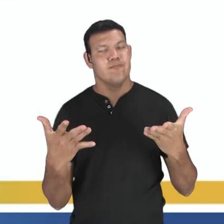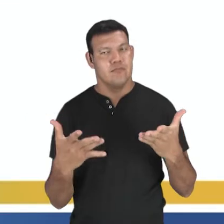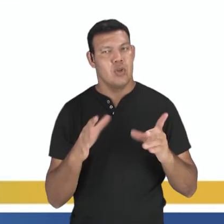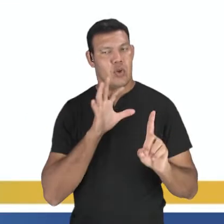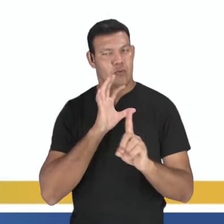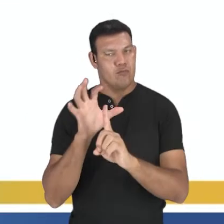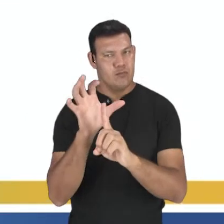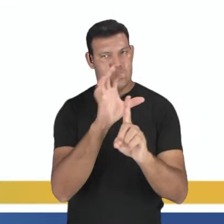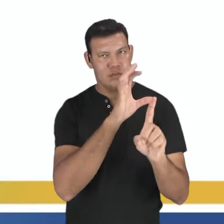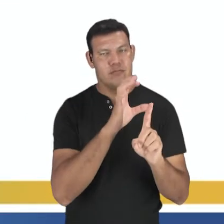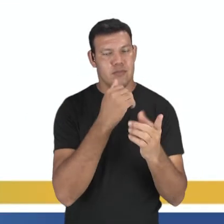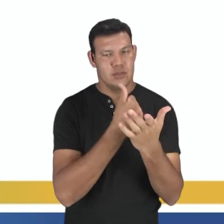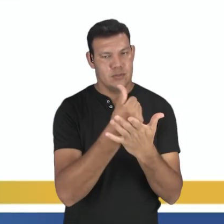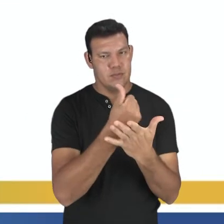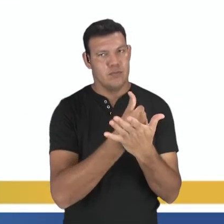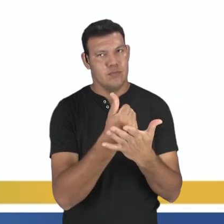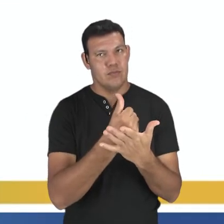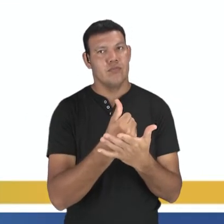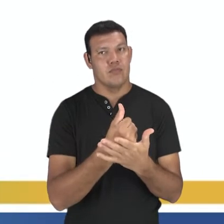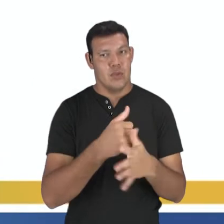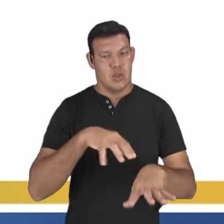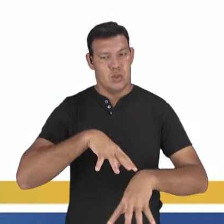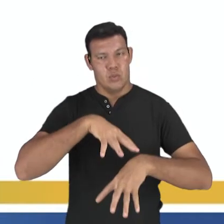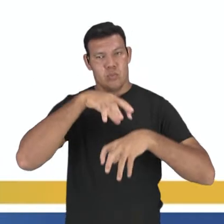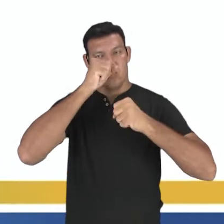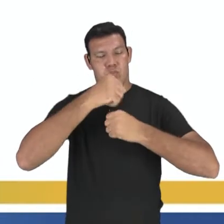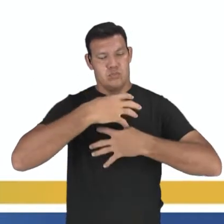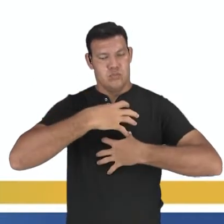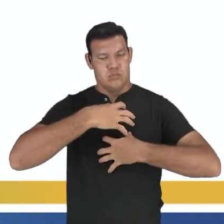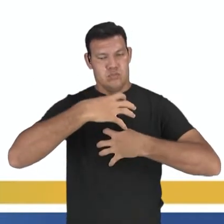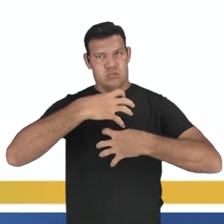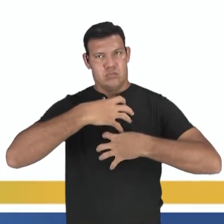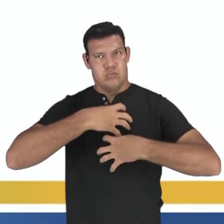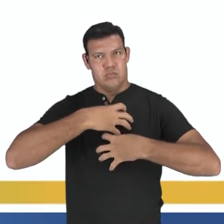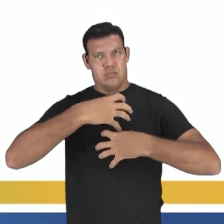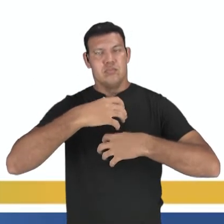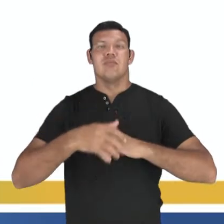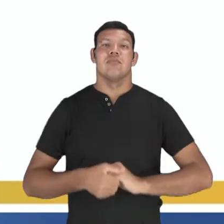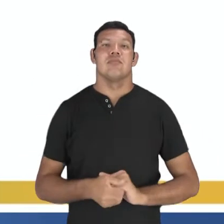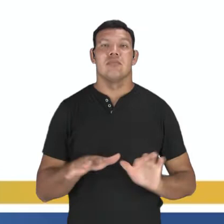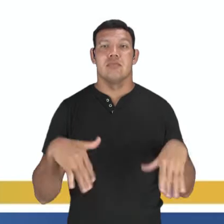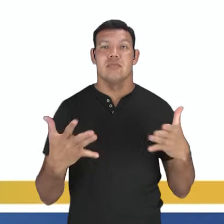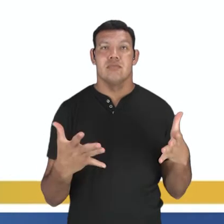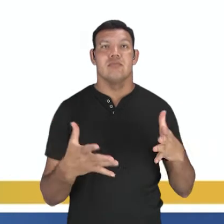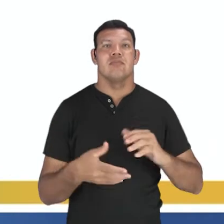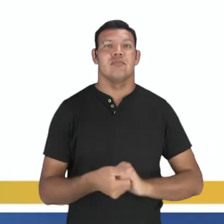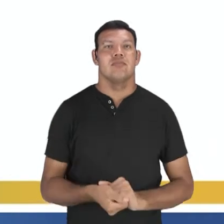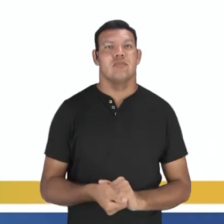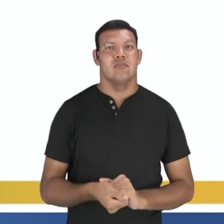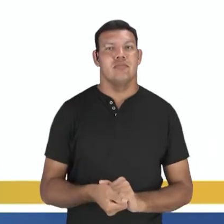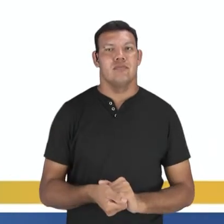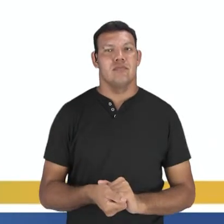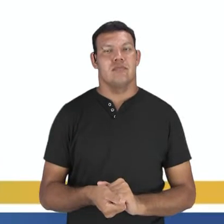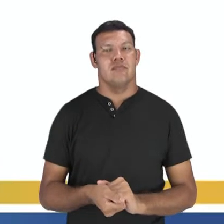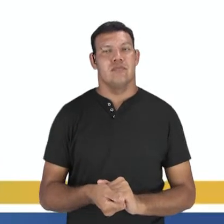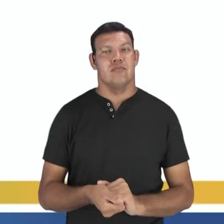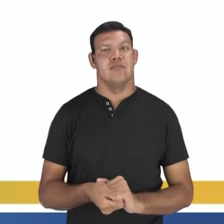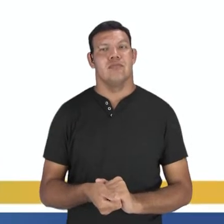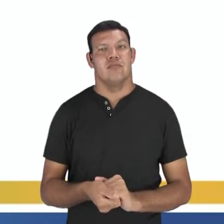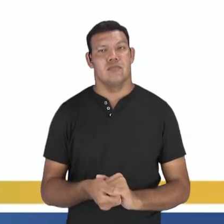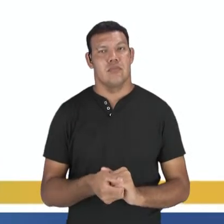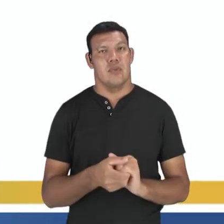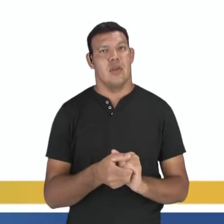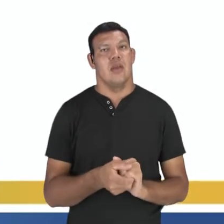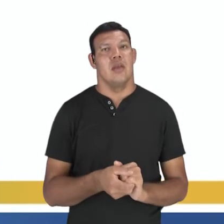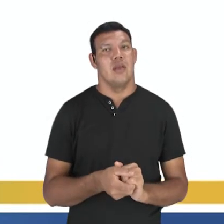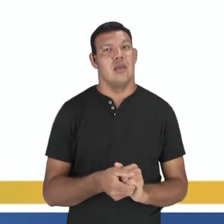pode influenciar a ação do sistema respiratório. E aí a respeito da contração, como eu já falei para vocês, alguns